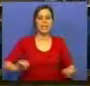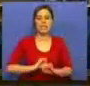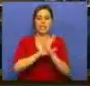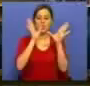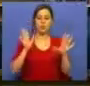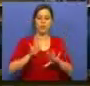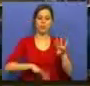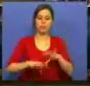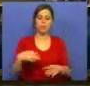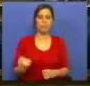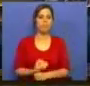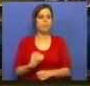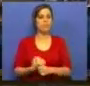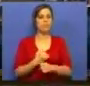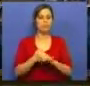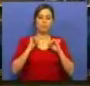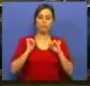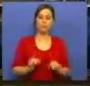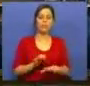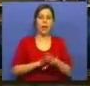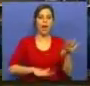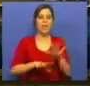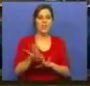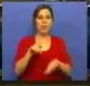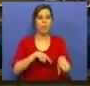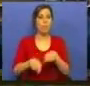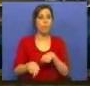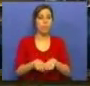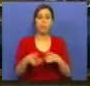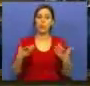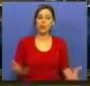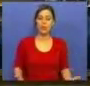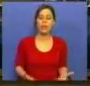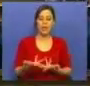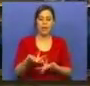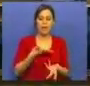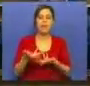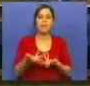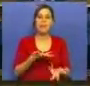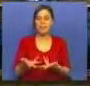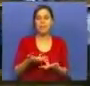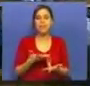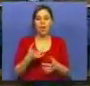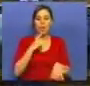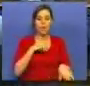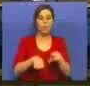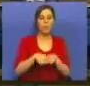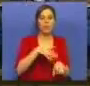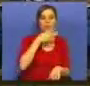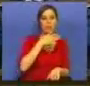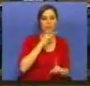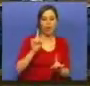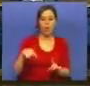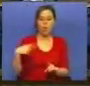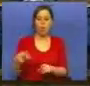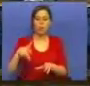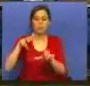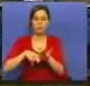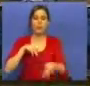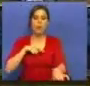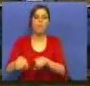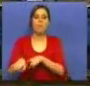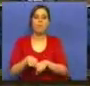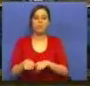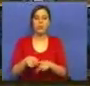no exercício da ação política, trata-se da relação que tem o deputado e outros titulares de cargos